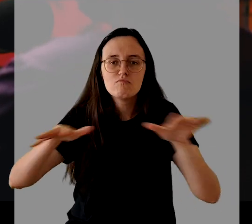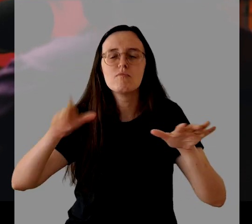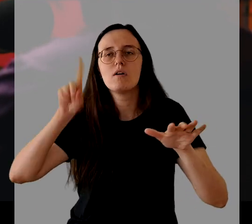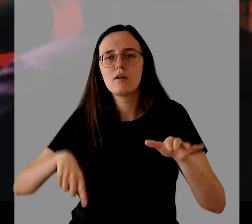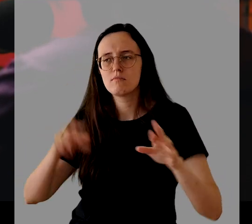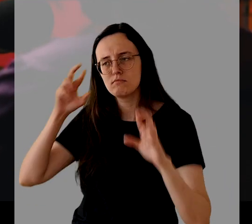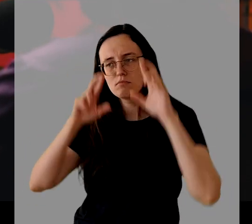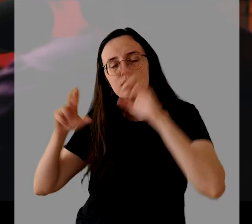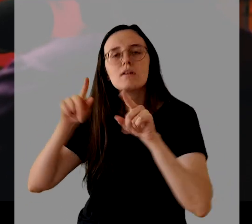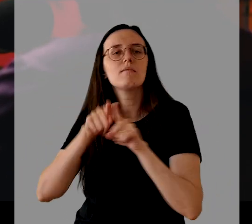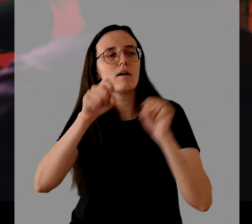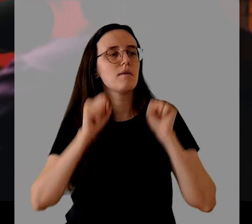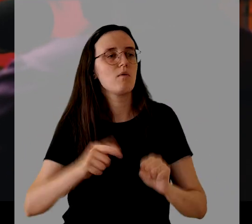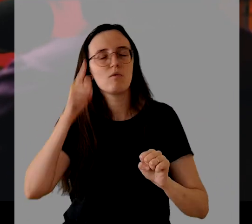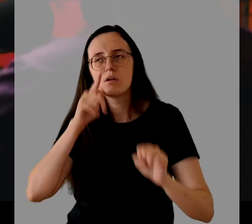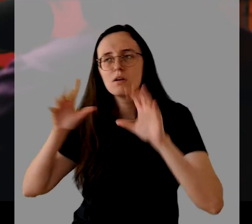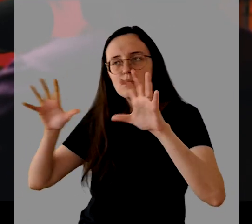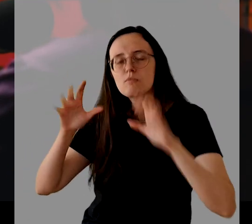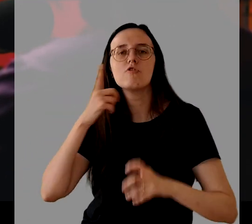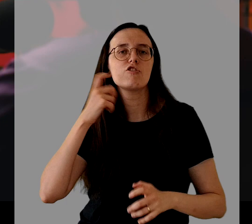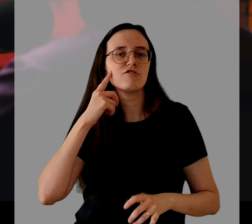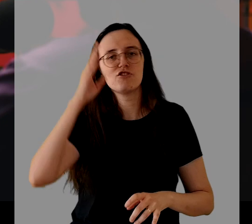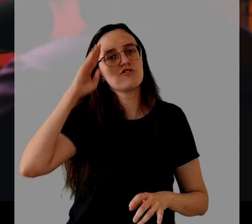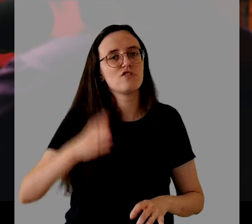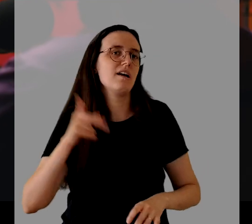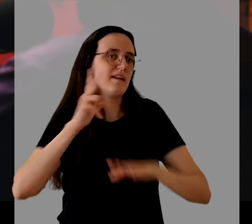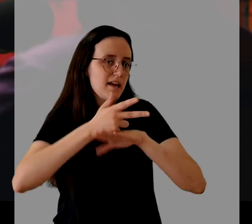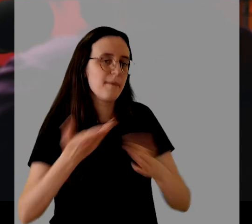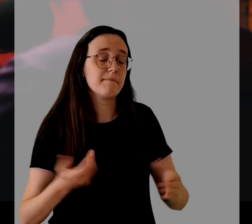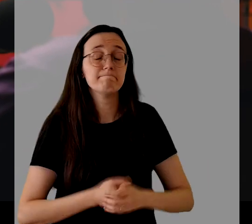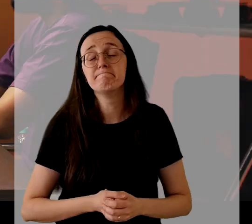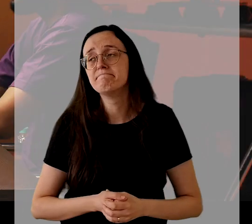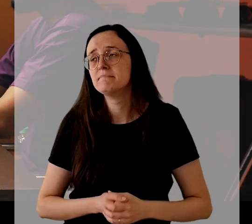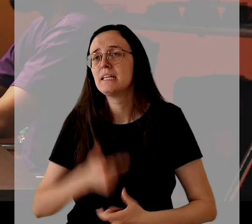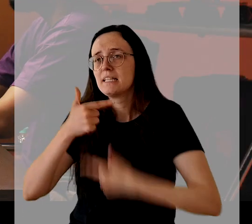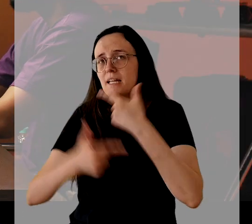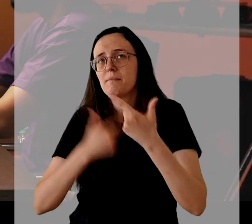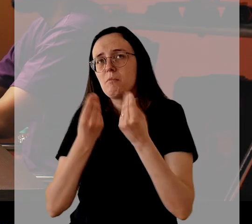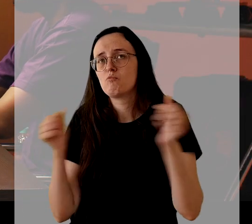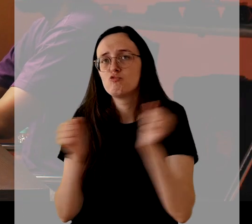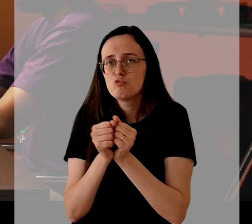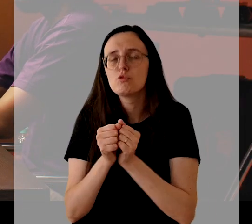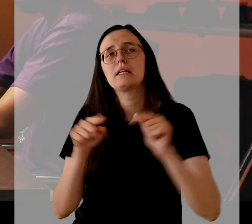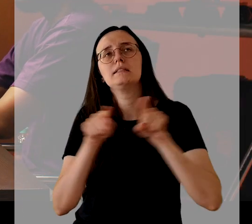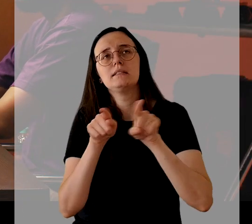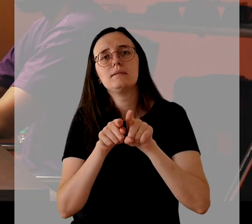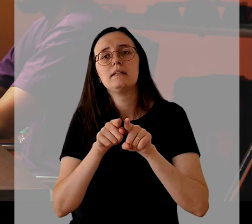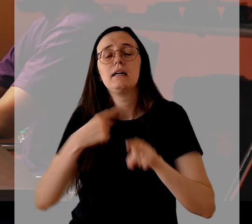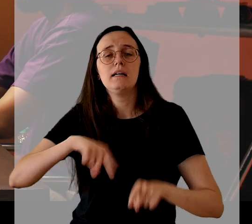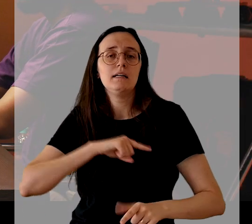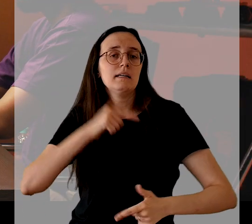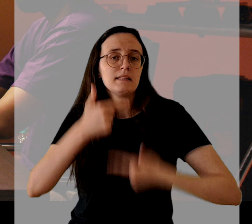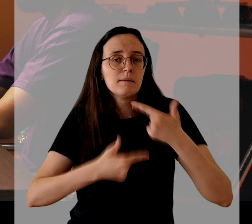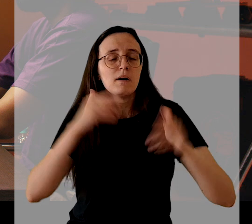ali para a Total. parte de monitoração e também você poder fazer a captação direto da câmera, né? Isso. Realmente é um trabalho muito junto e